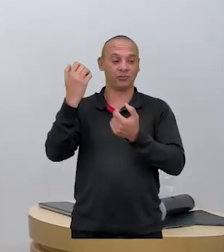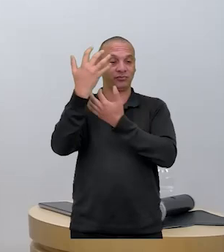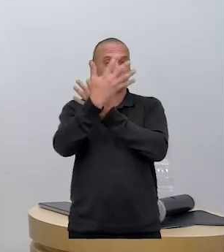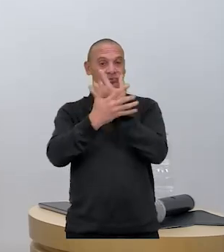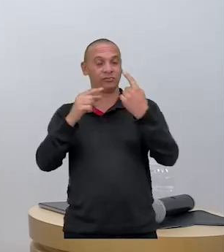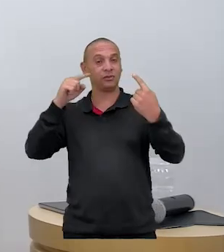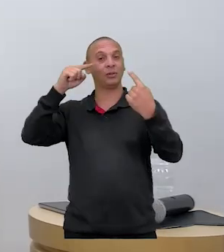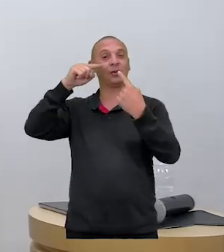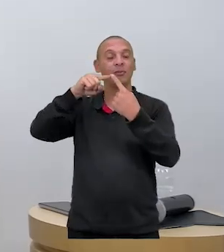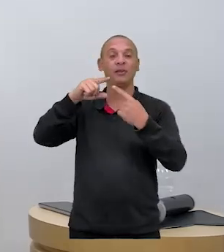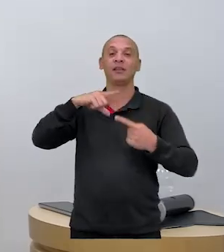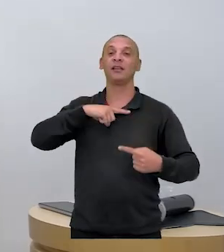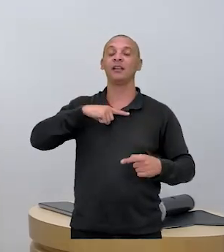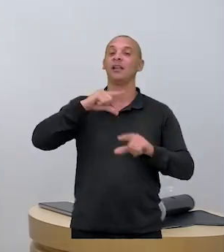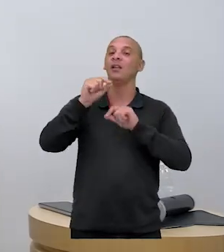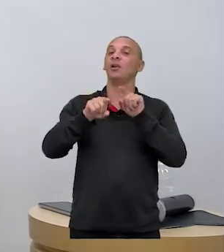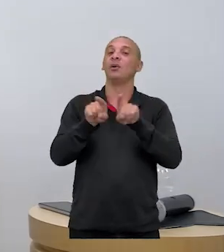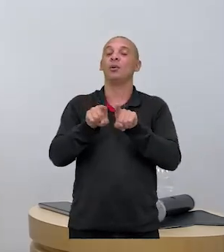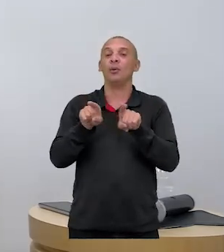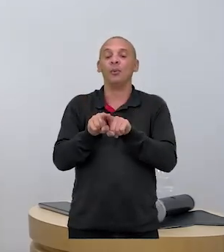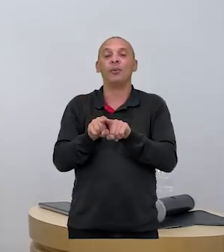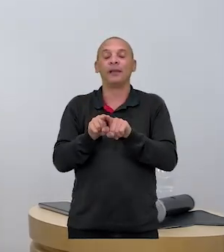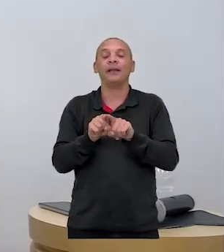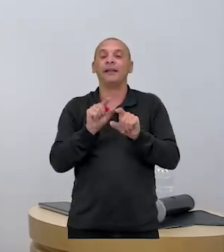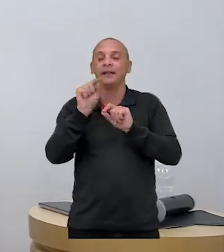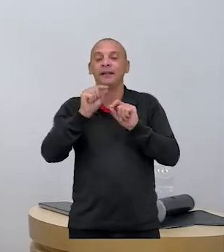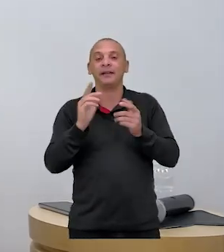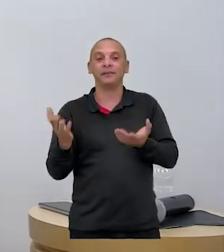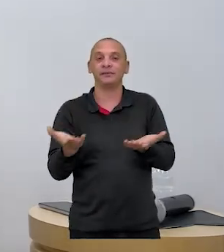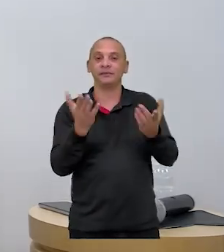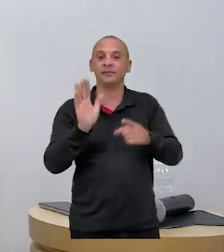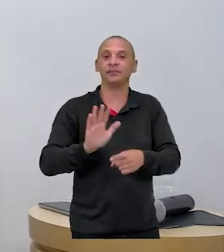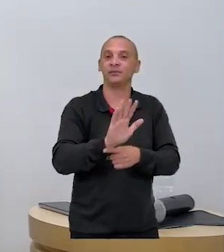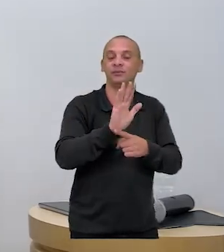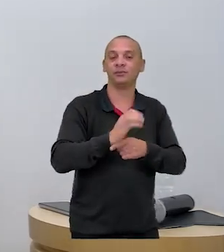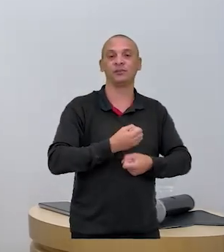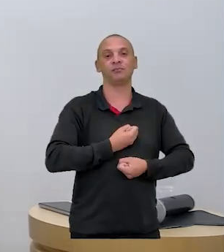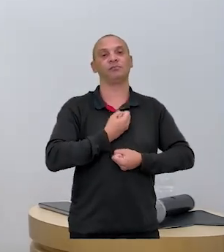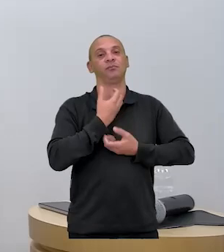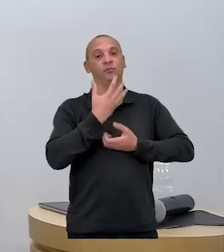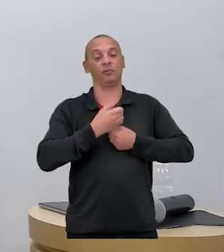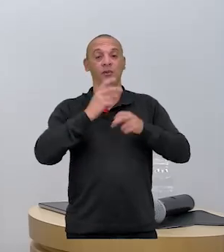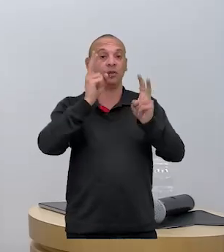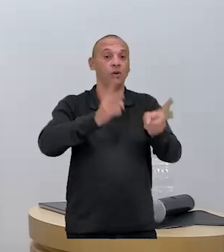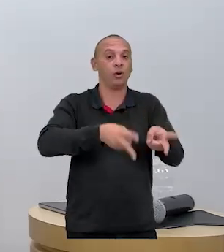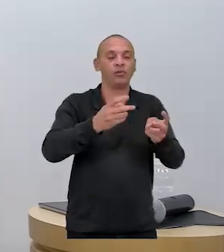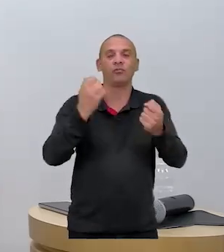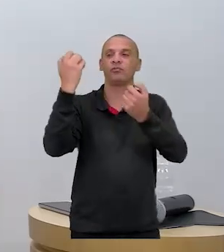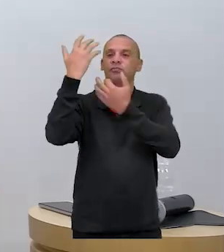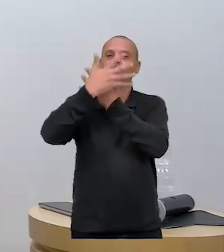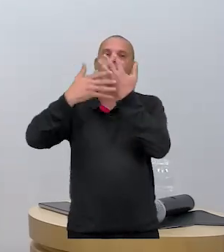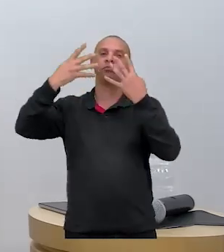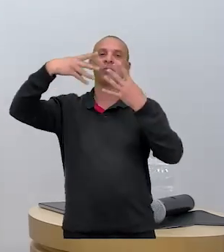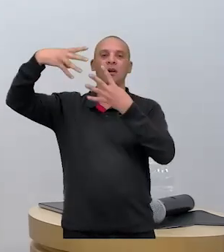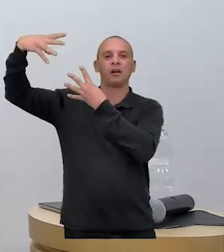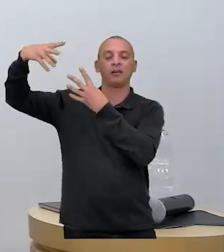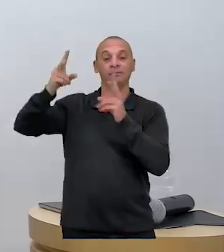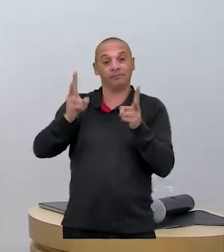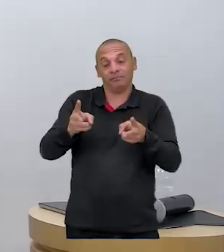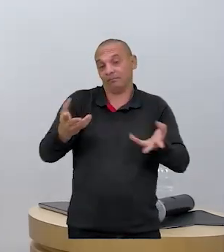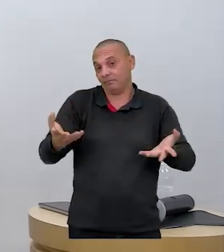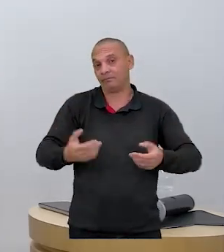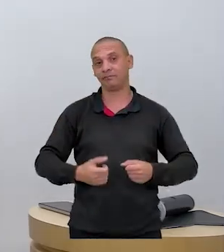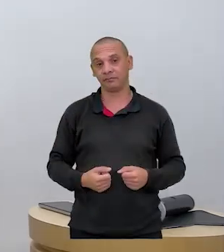musicalidade, houve recursos que proporcionaram ao poema que continuassem com a musicalidade. Olha, estou sendo redundante, mas